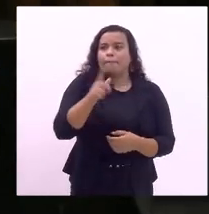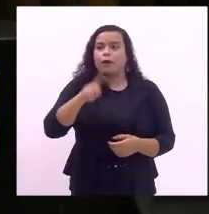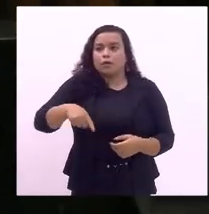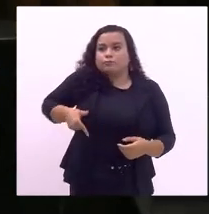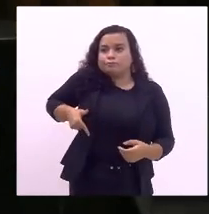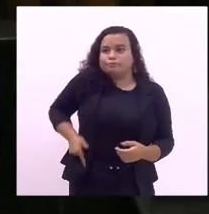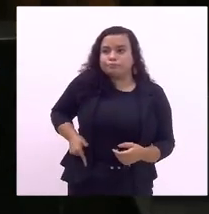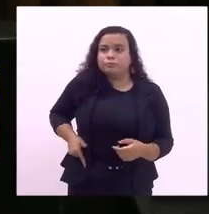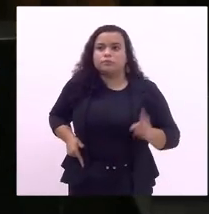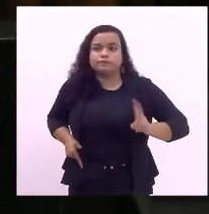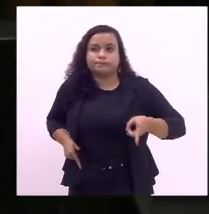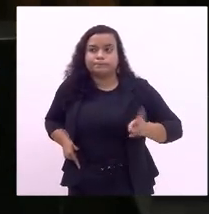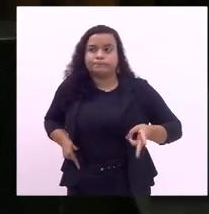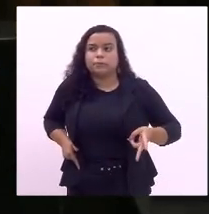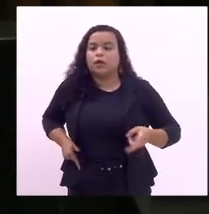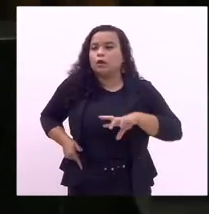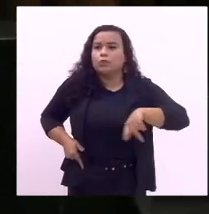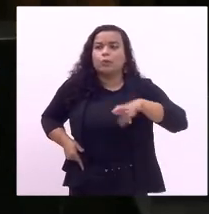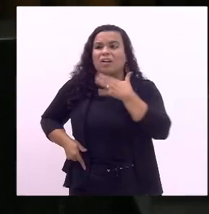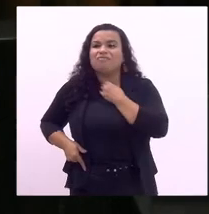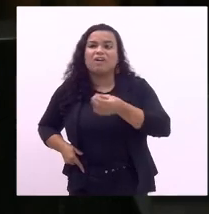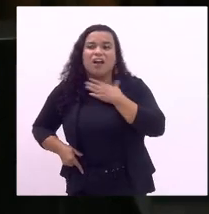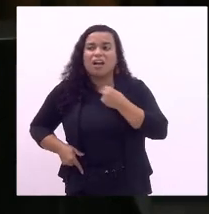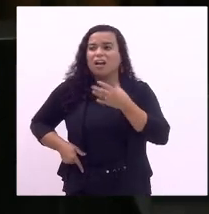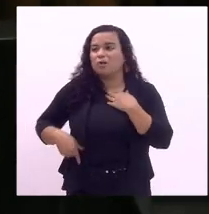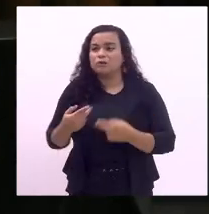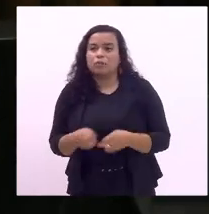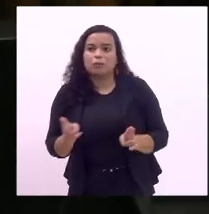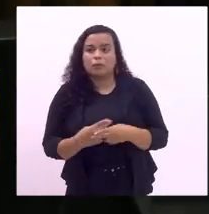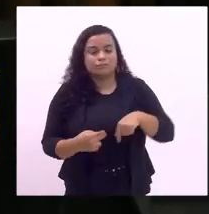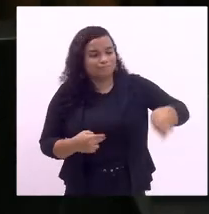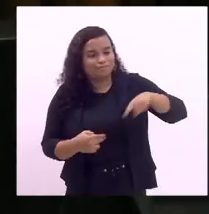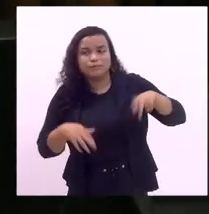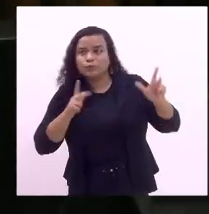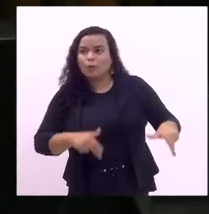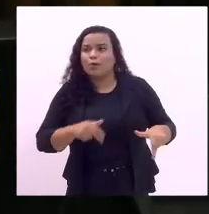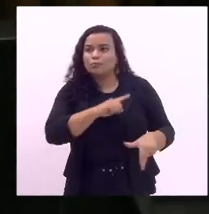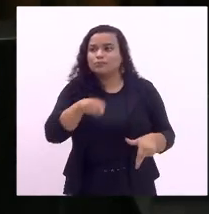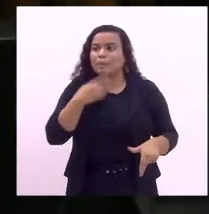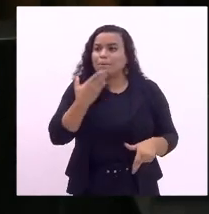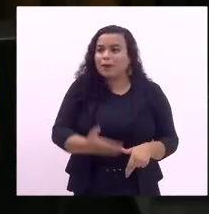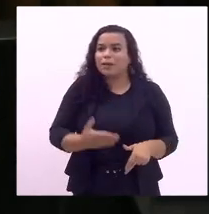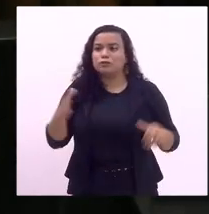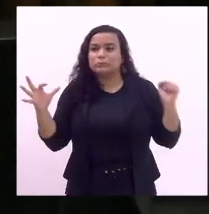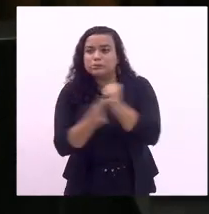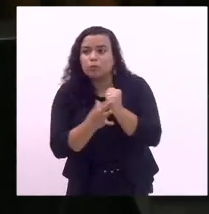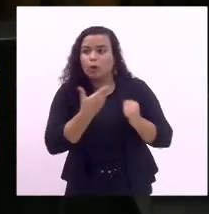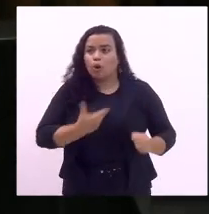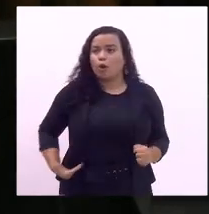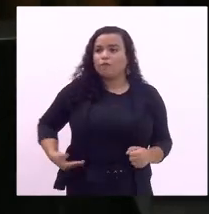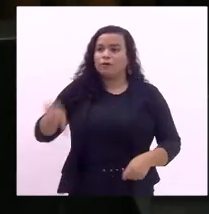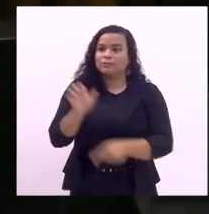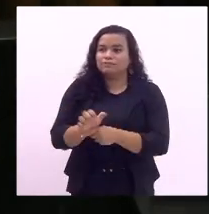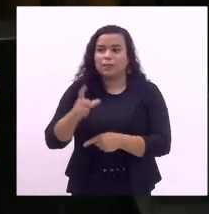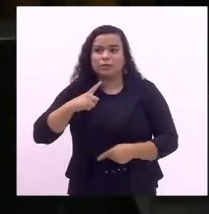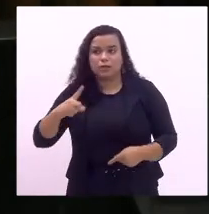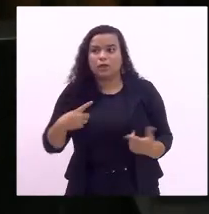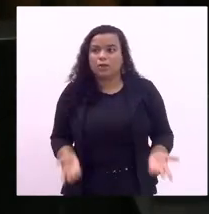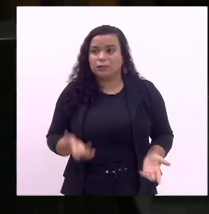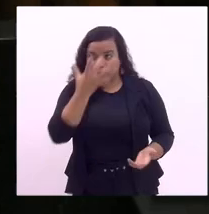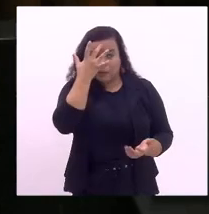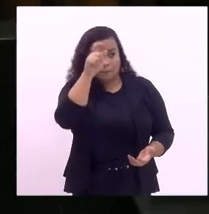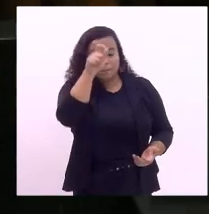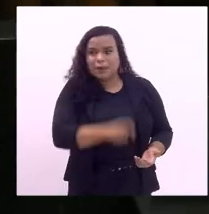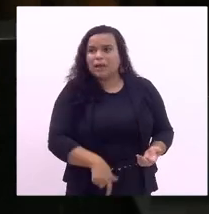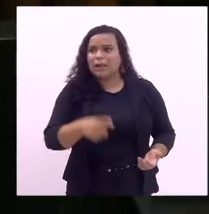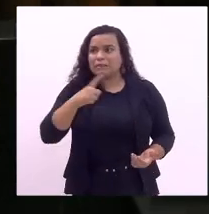cintura. Não é a hipocrisia desses mesmos canalhas que pedem segurança para o governo do Estado, de um canalha que